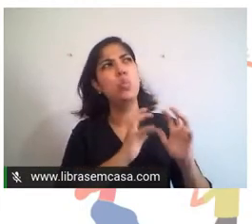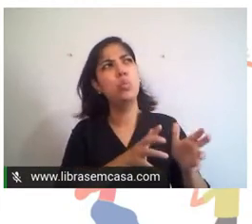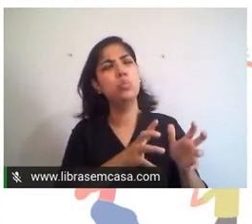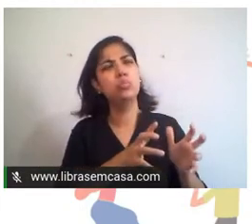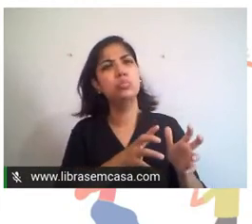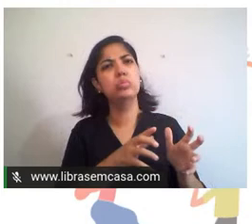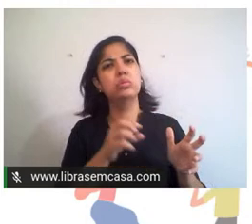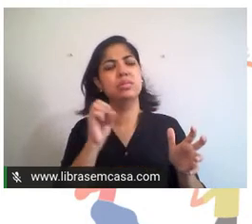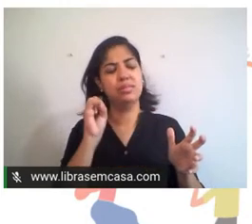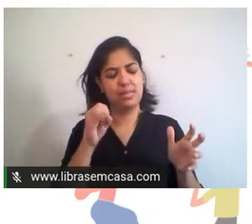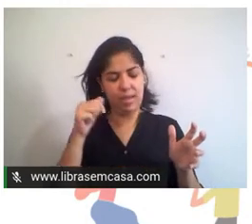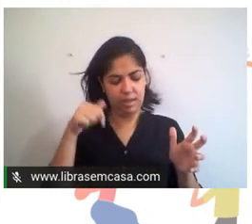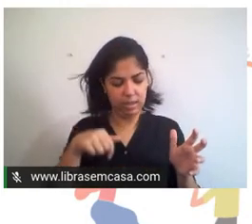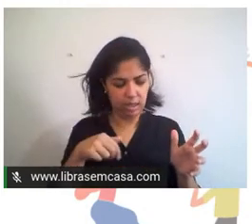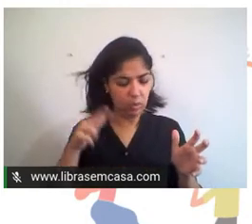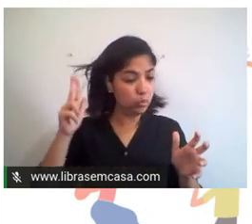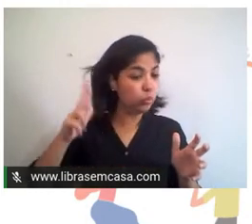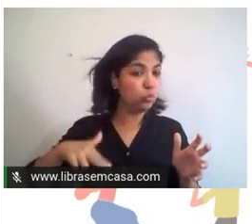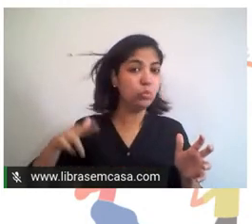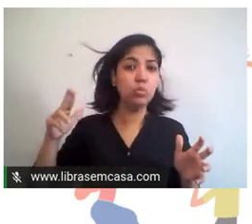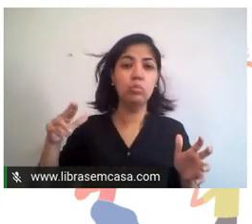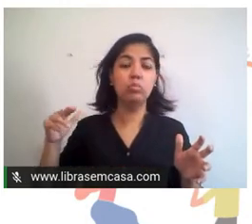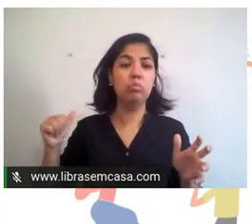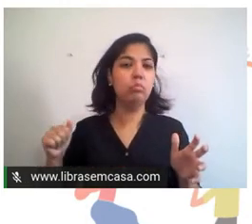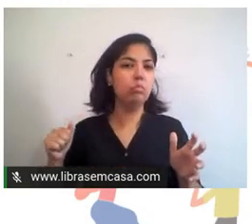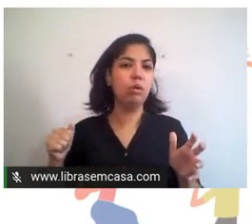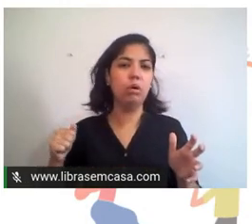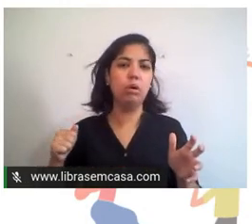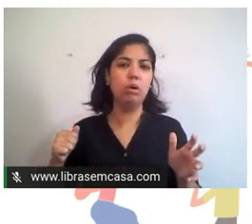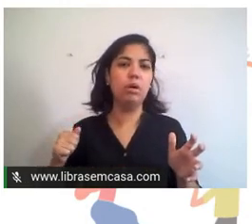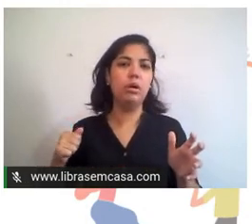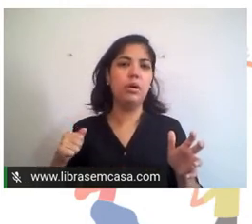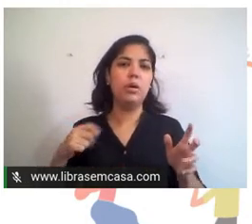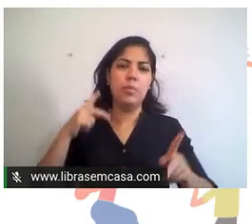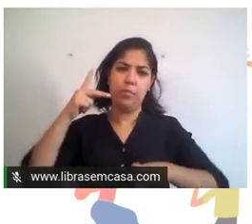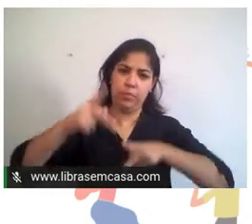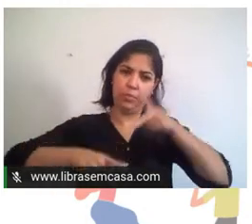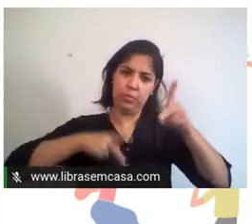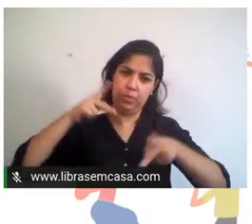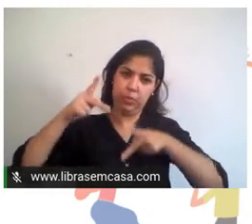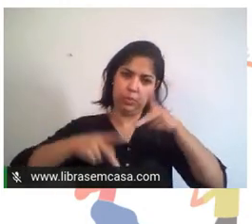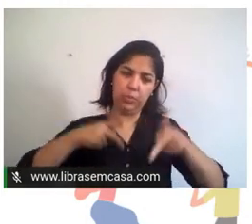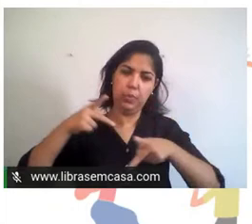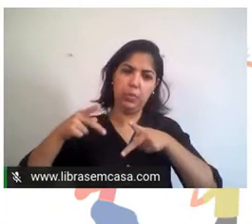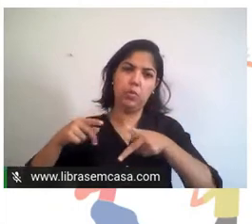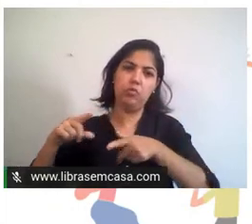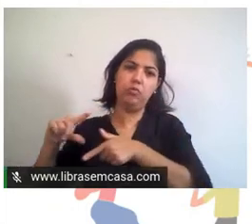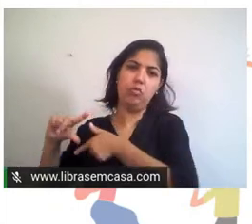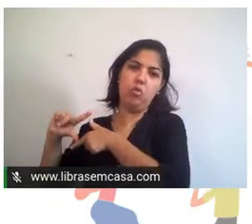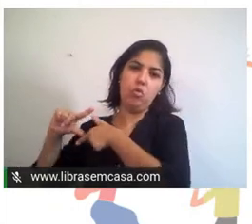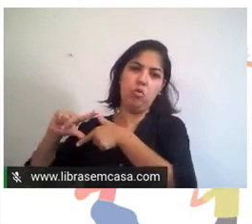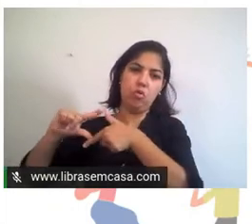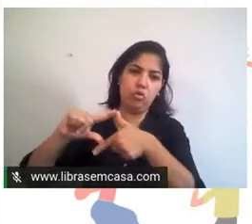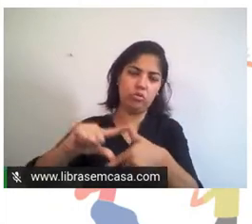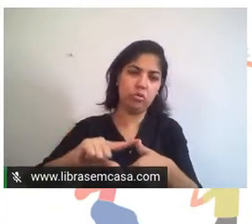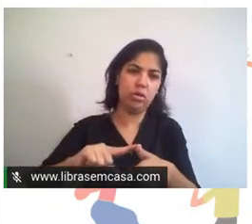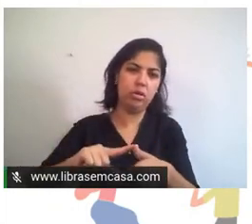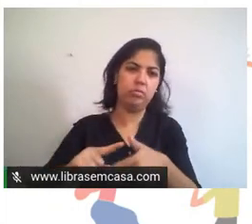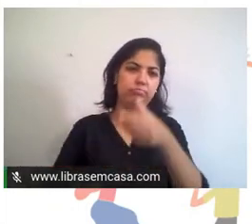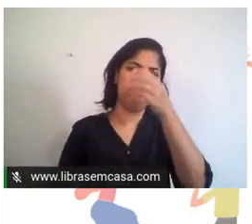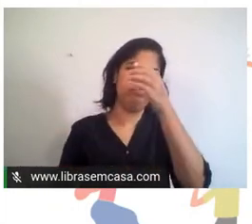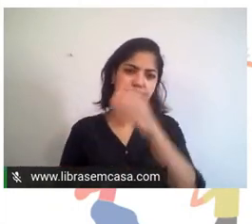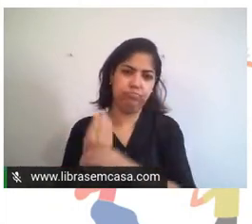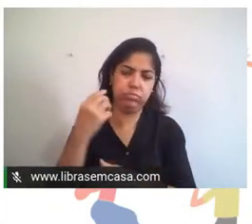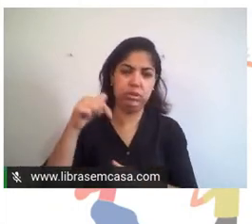tivesse tido e existido nenhum povo originário. Se para cá, no Brasil, na